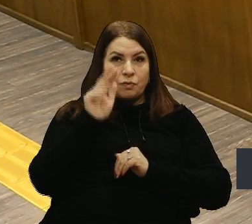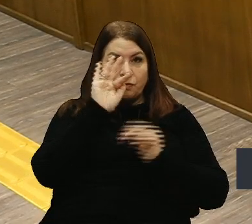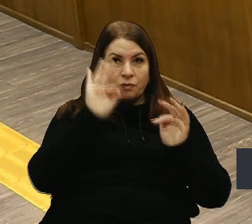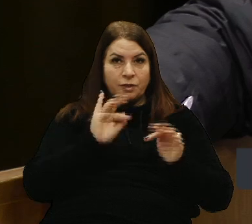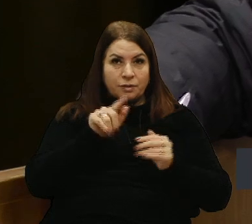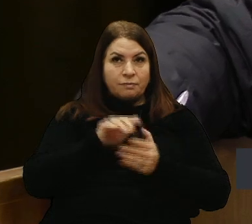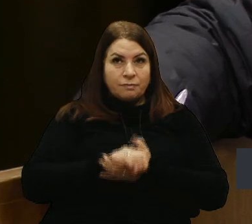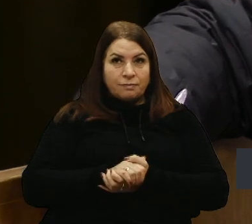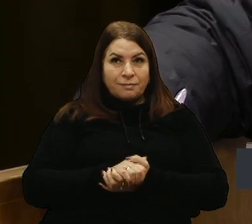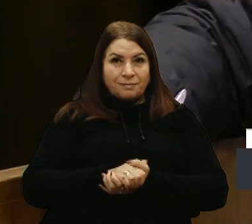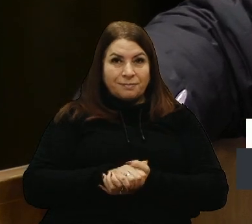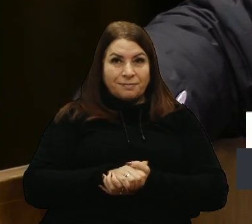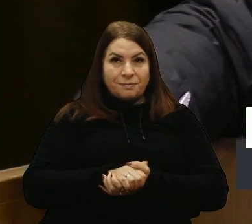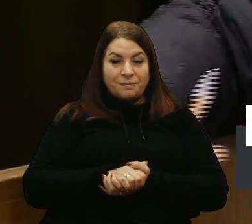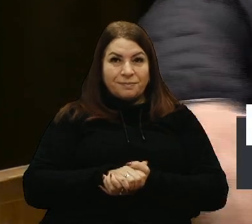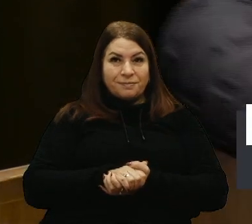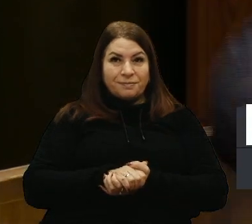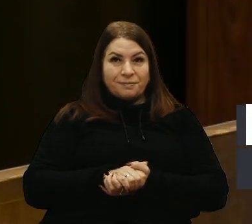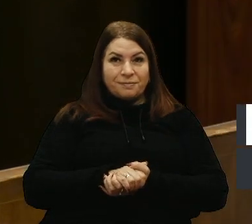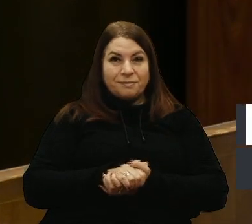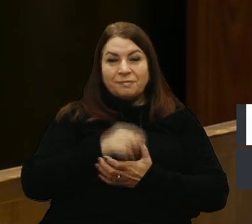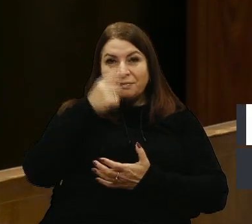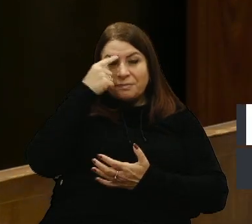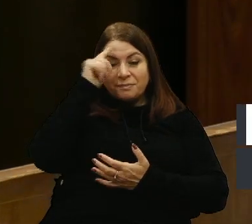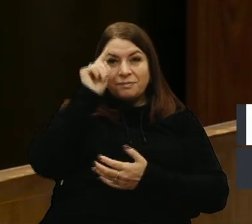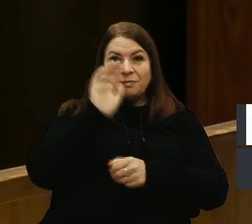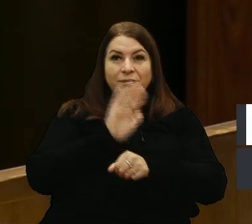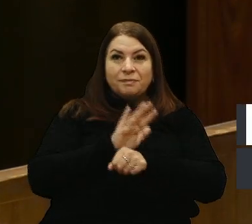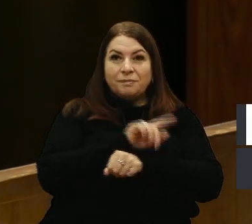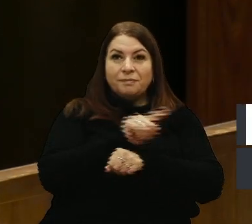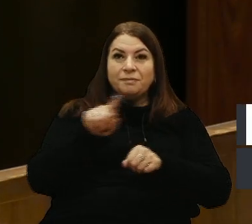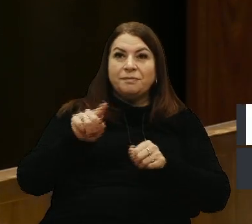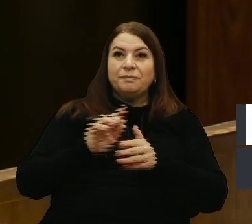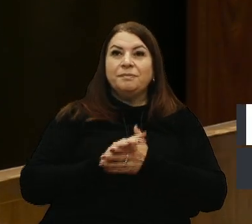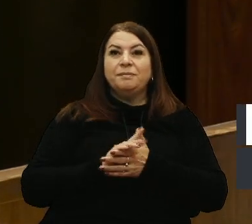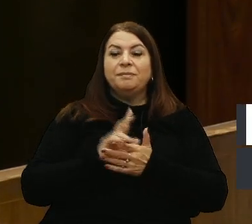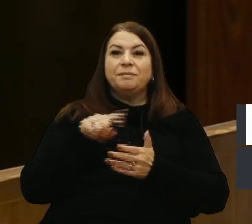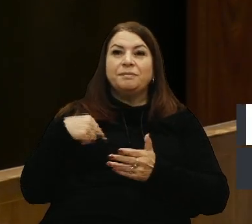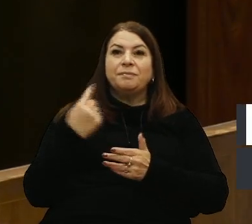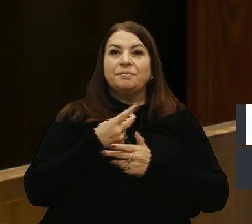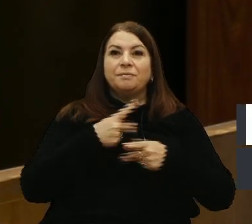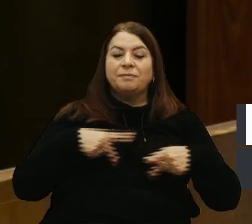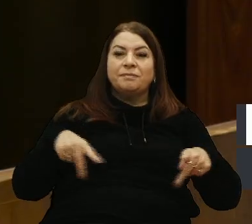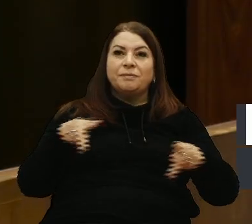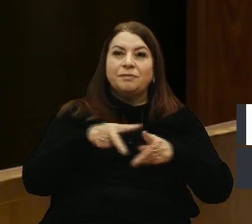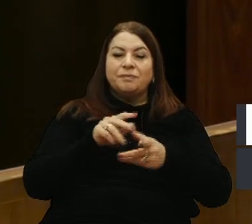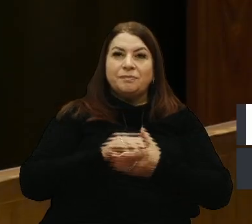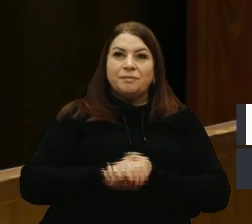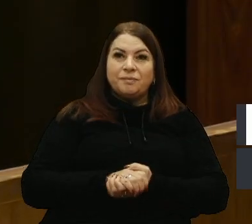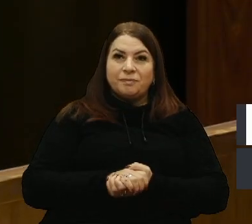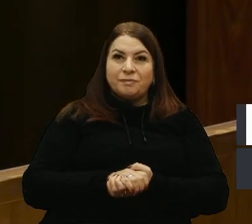isso. Uma ideia que vai ajudar muito a nossa população.